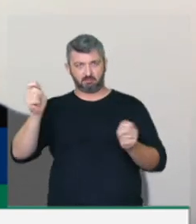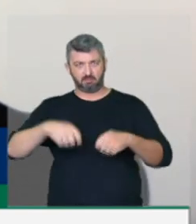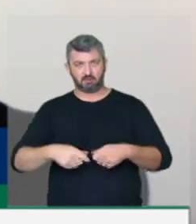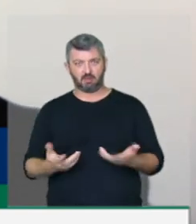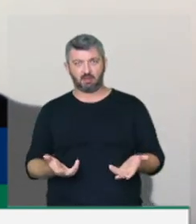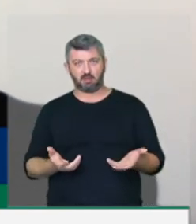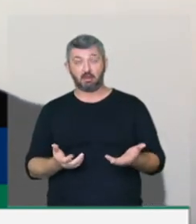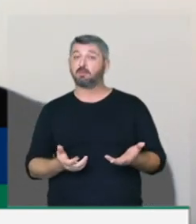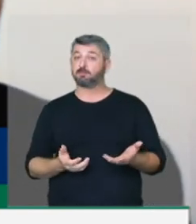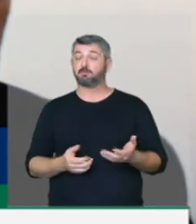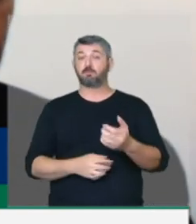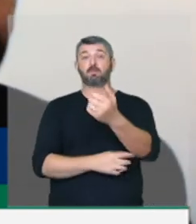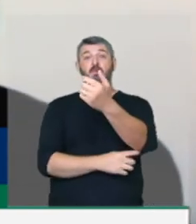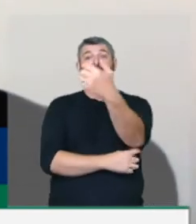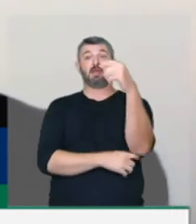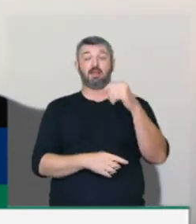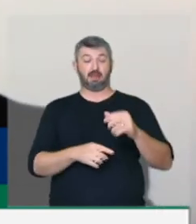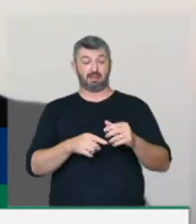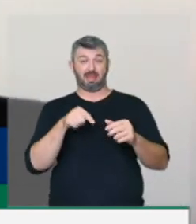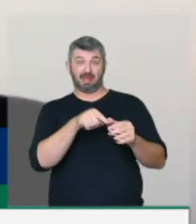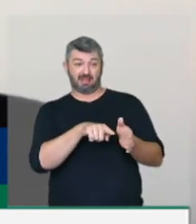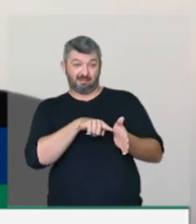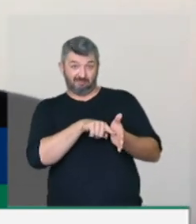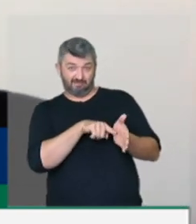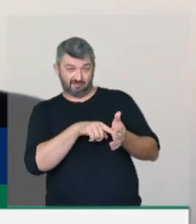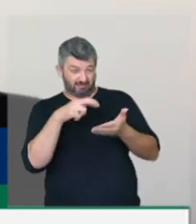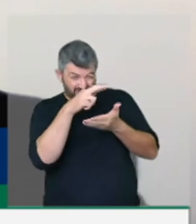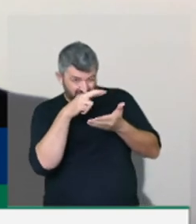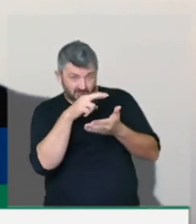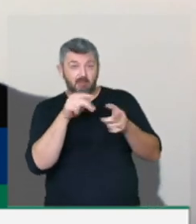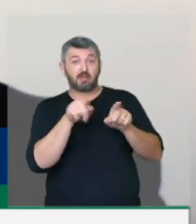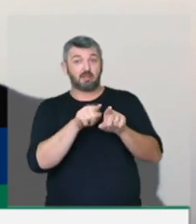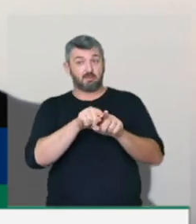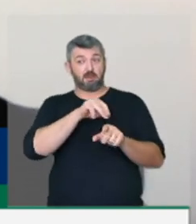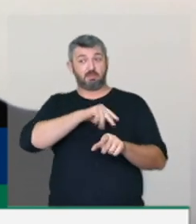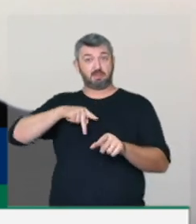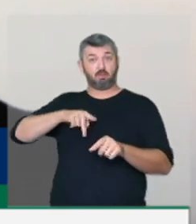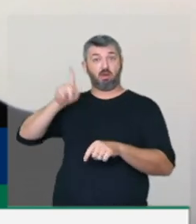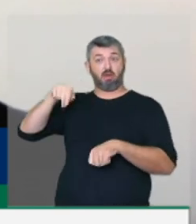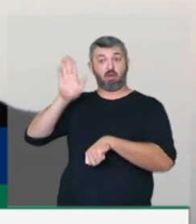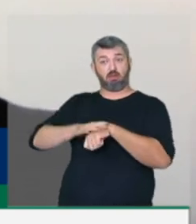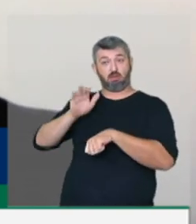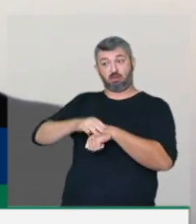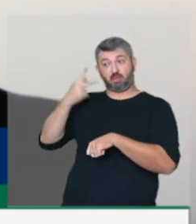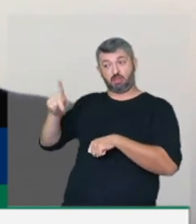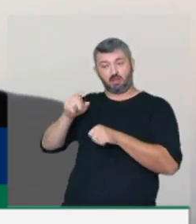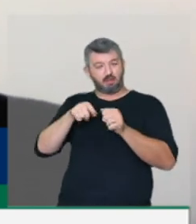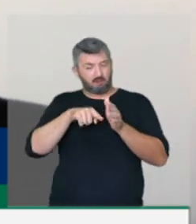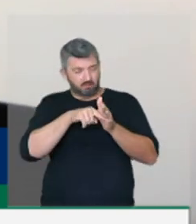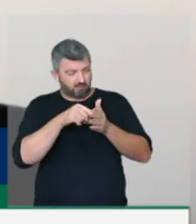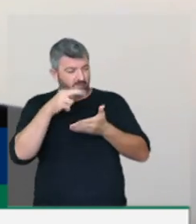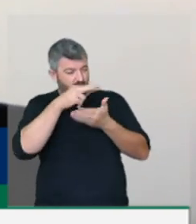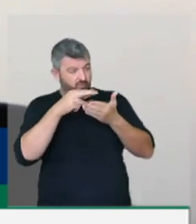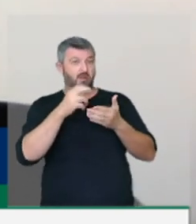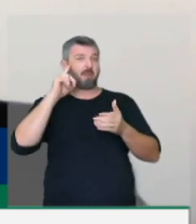inquérito também viola a titularidade do Ministério Público para a condução de investigações e promoção de